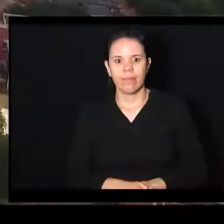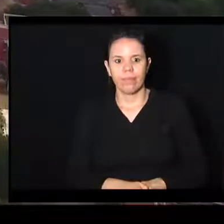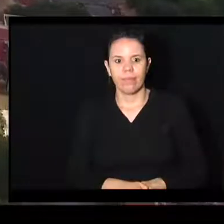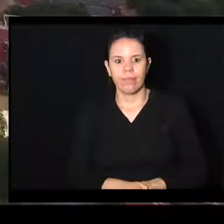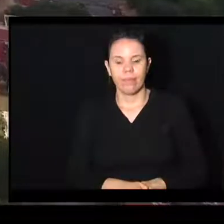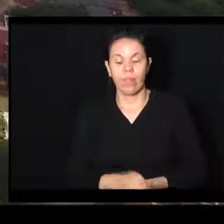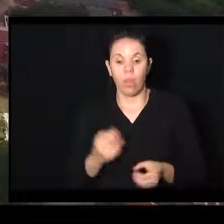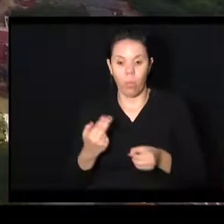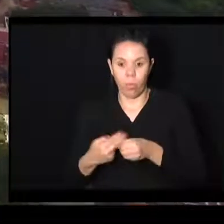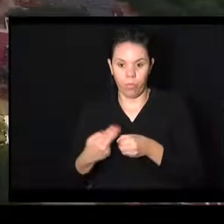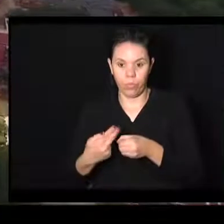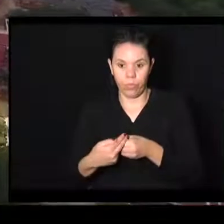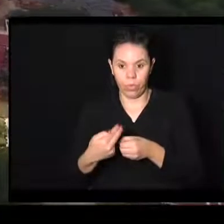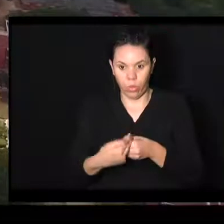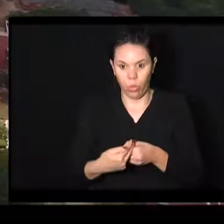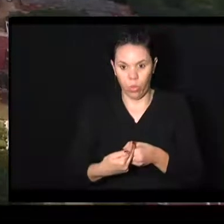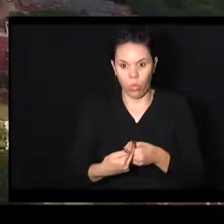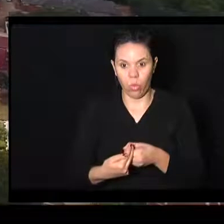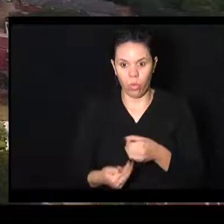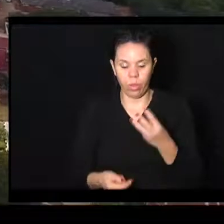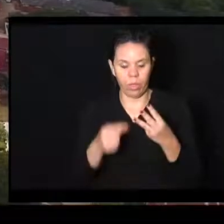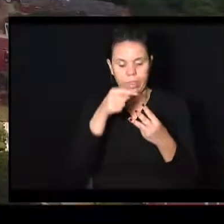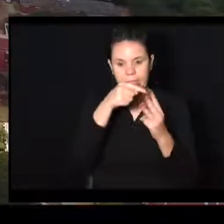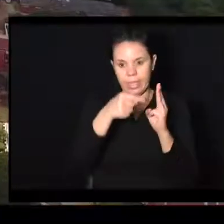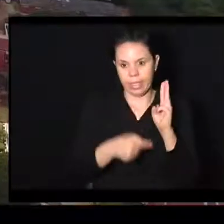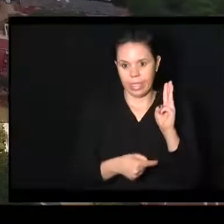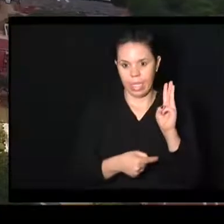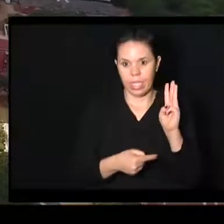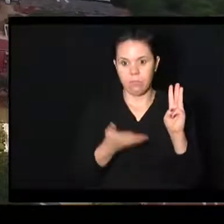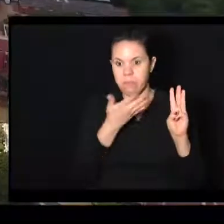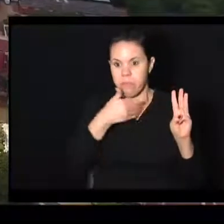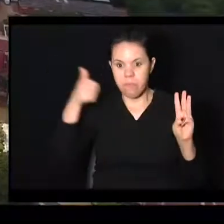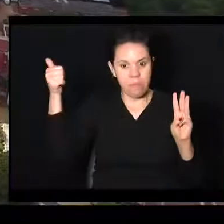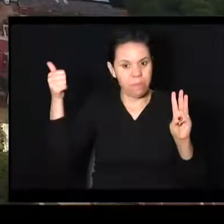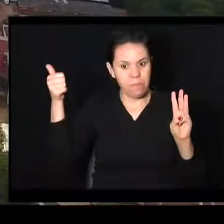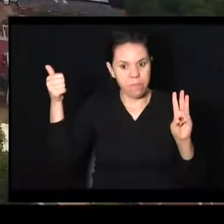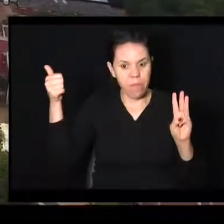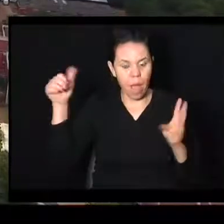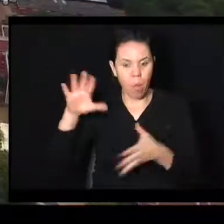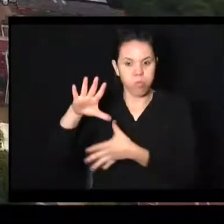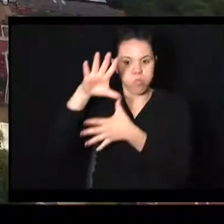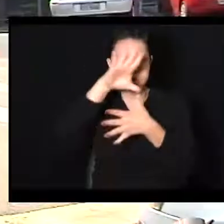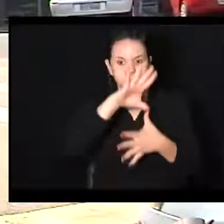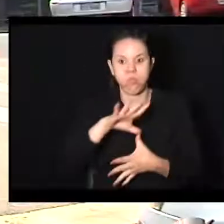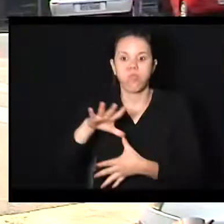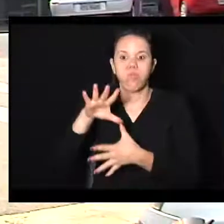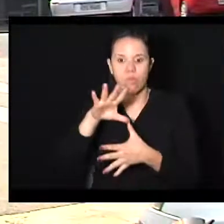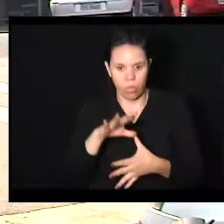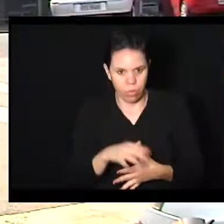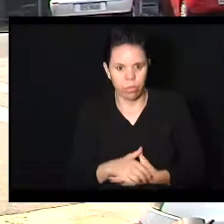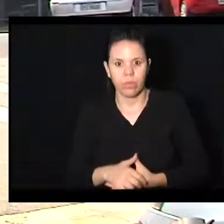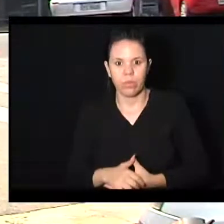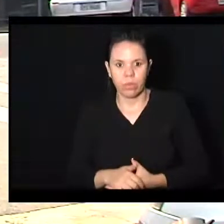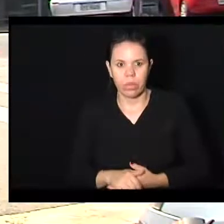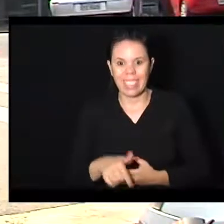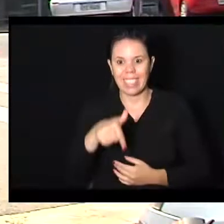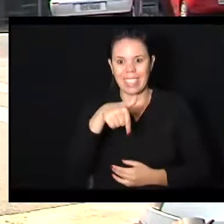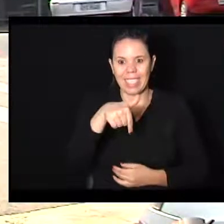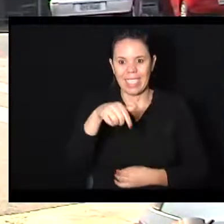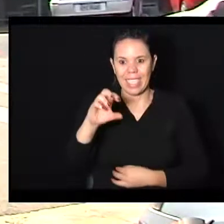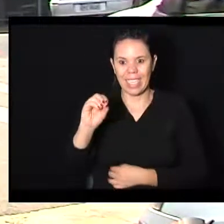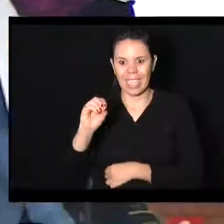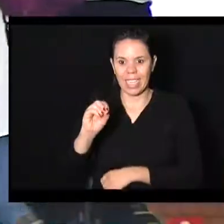A Unicamp está entre as 3 melhores universidades da América Latina. São 70 cursos